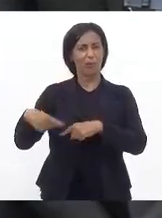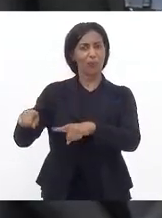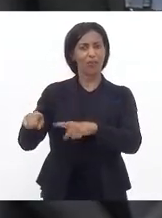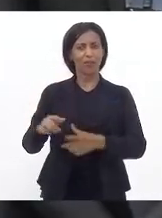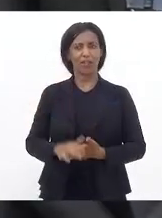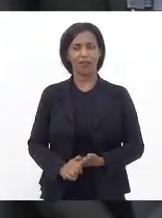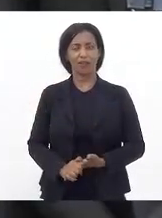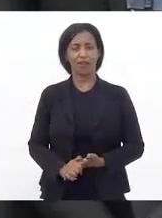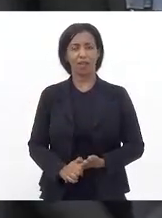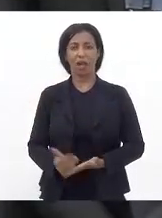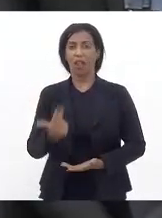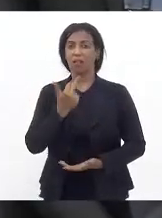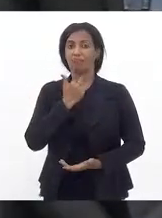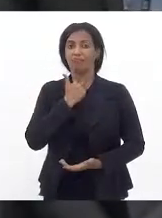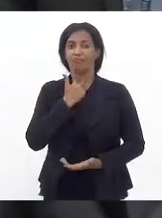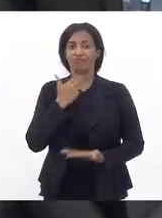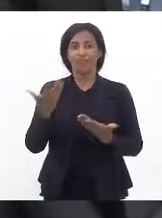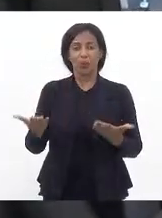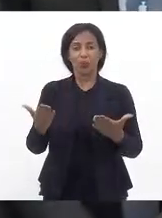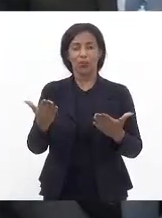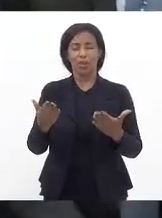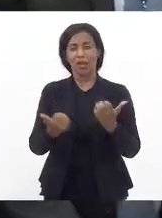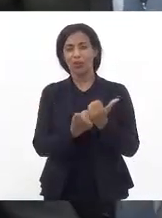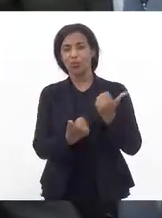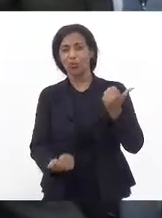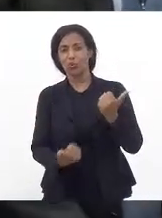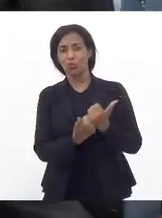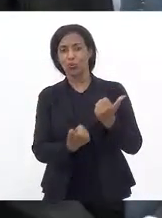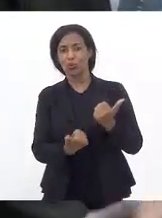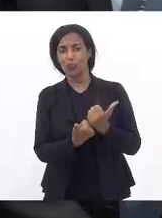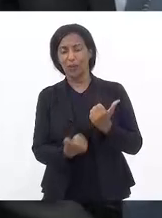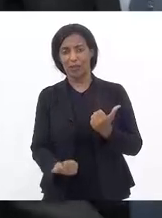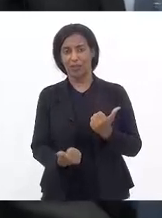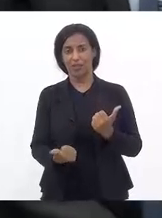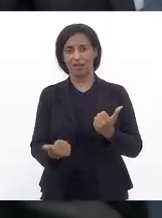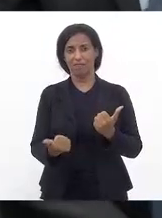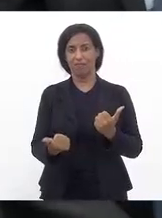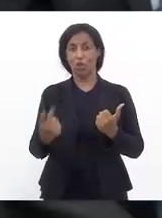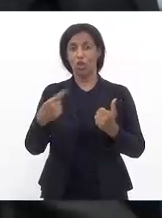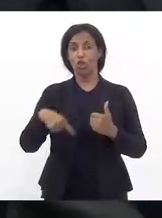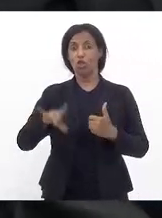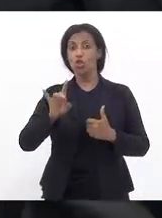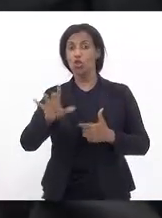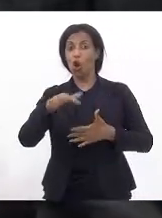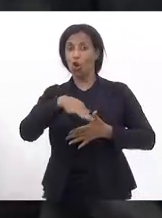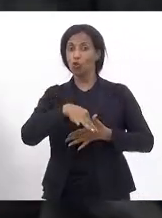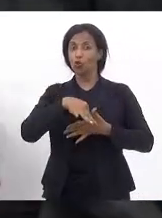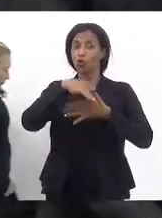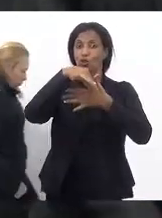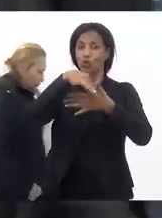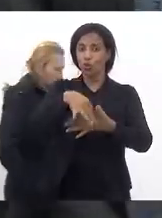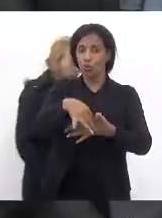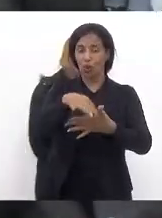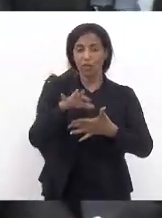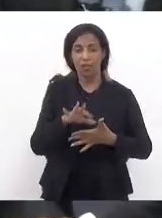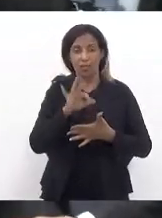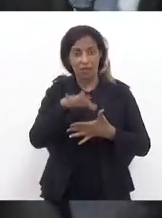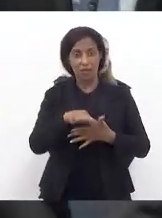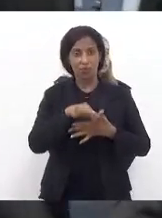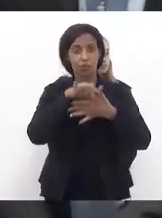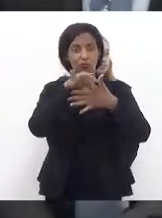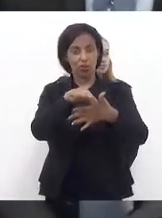não cabe divergência do suplente cabe divergência do titular se o